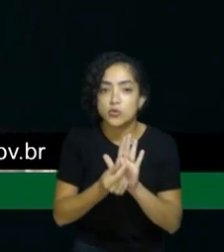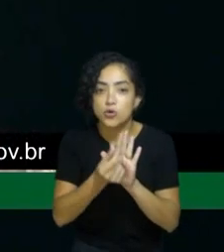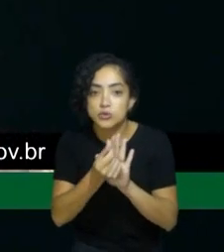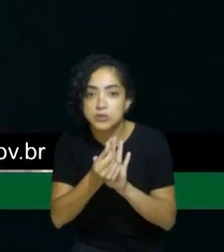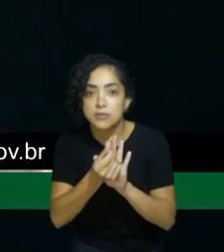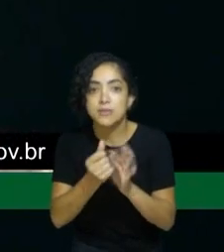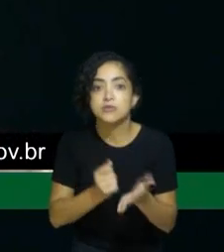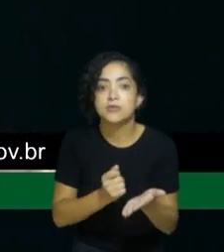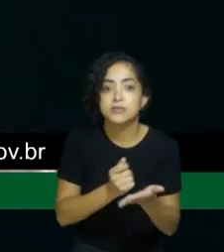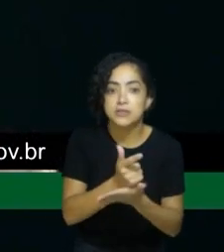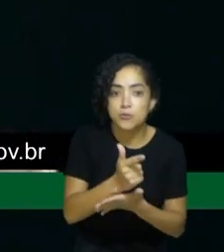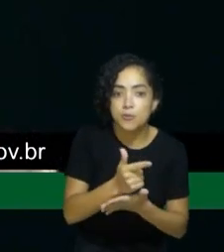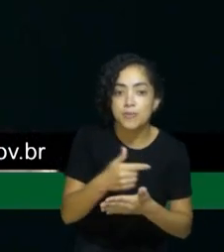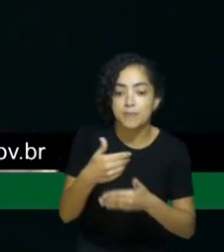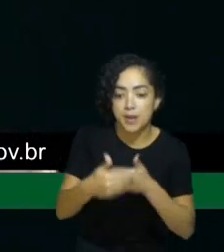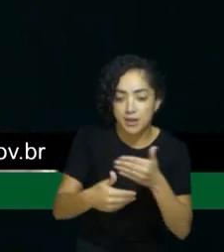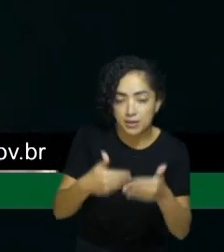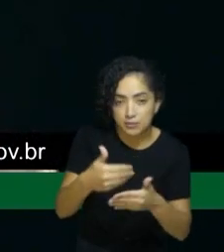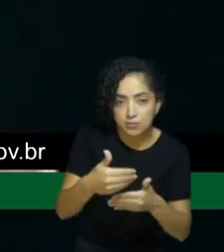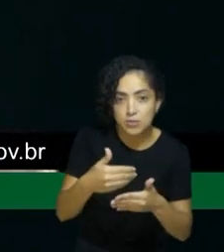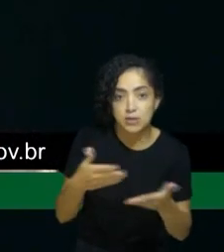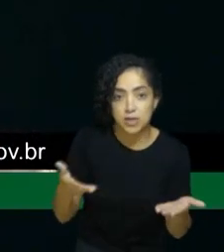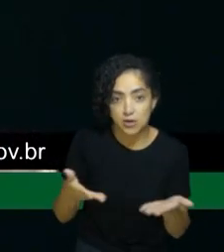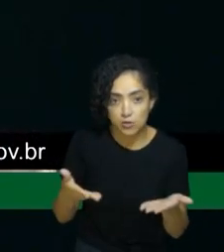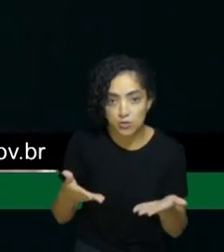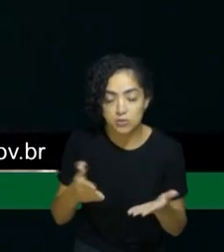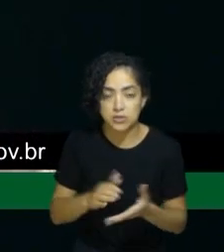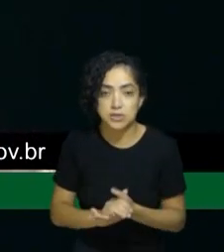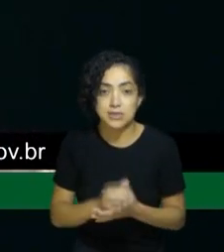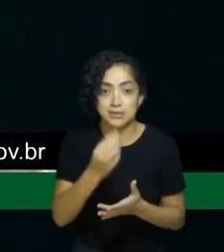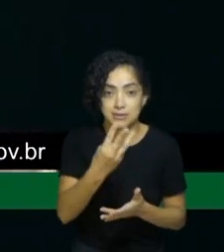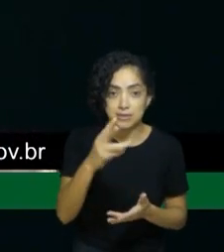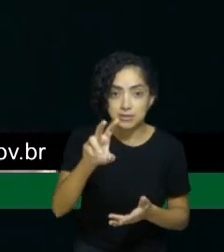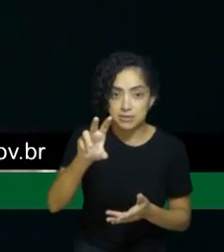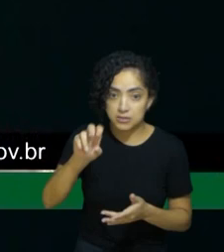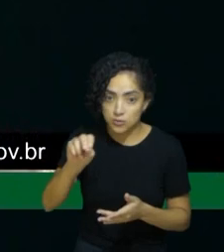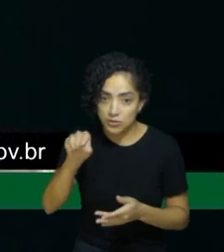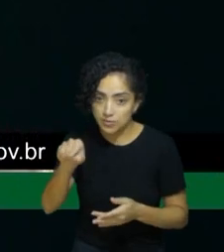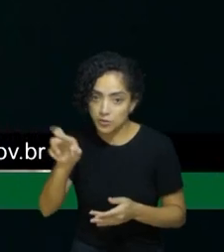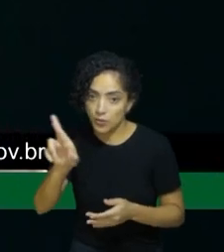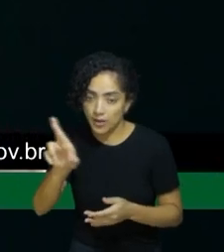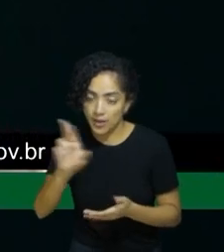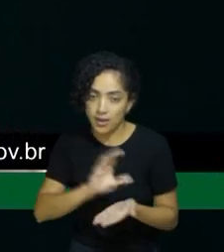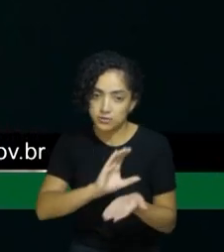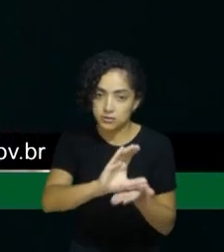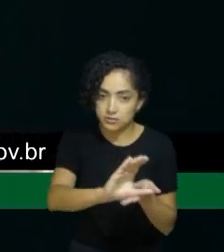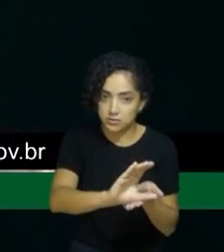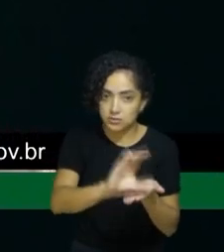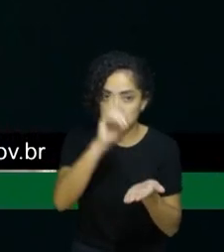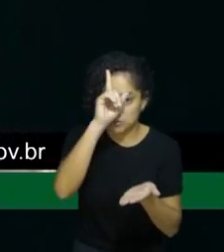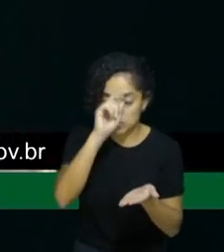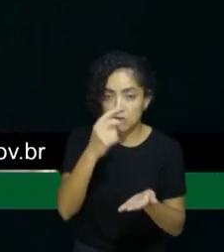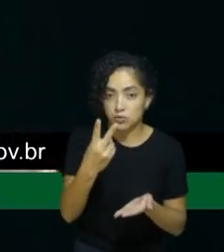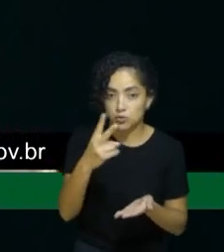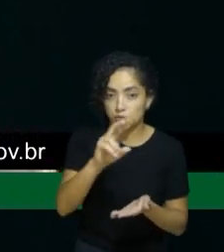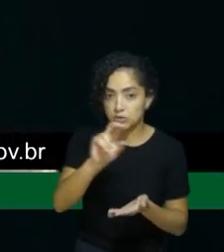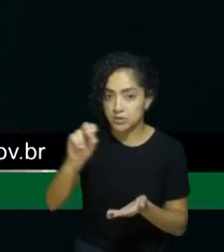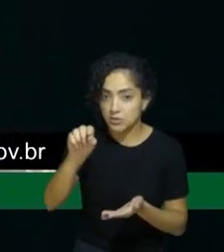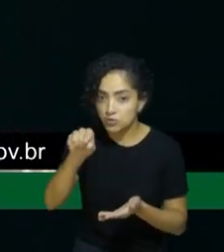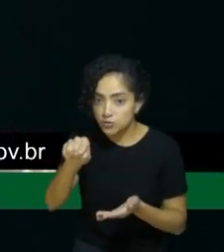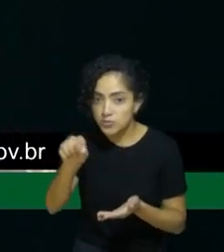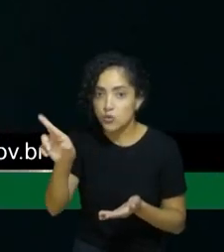pago ao longo deste ano R 350.000 para o Hospital Santo Antônio R 200.000 para o